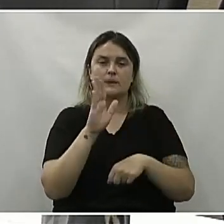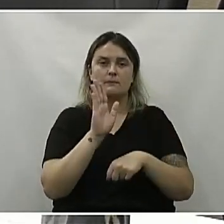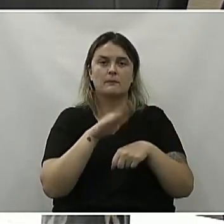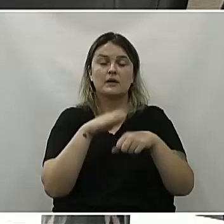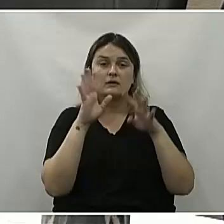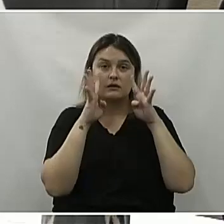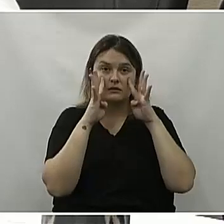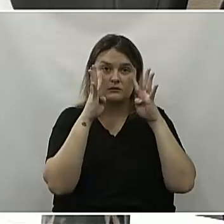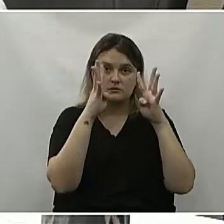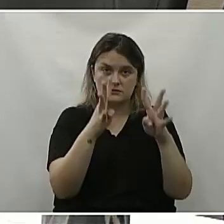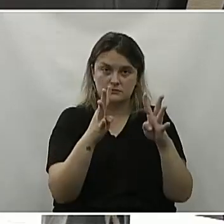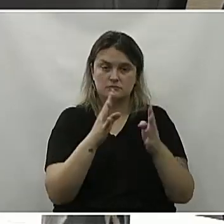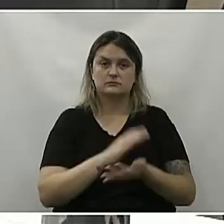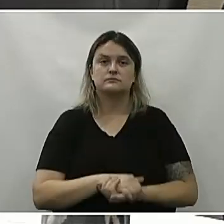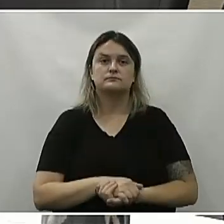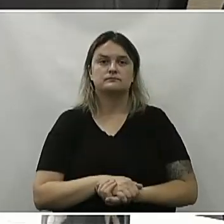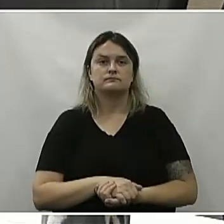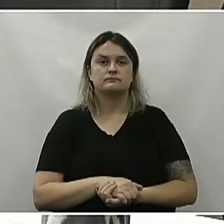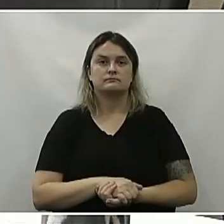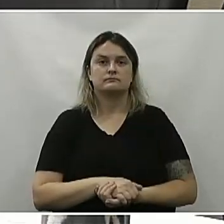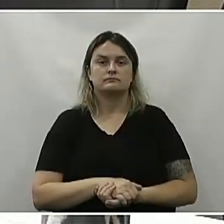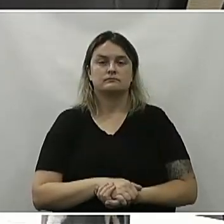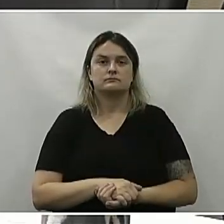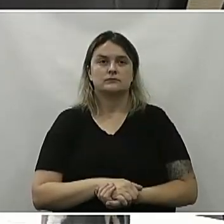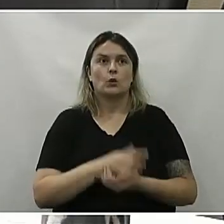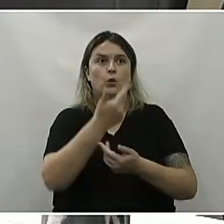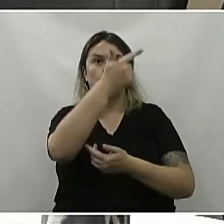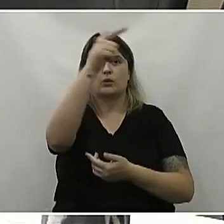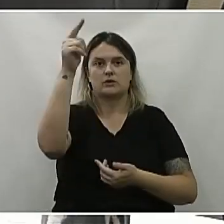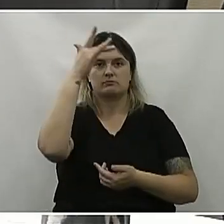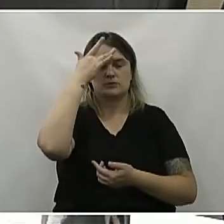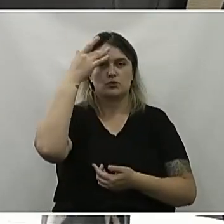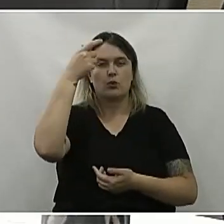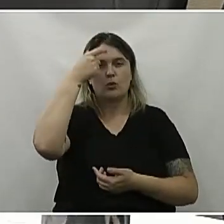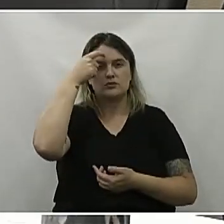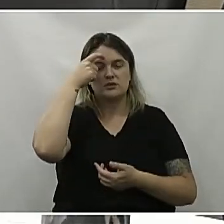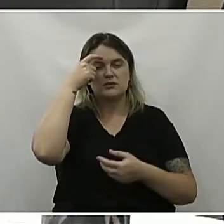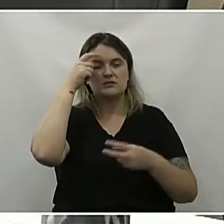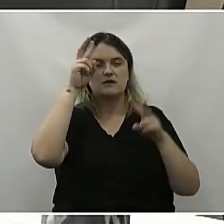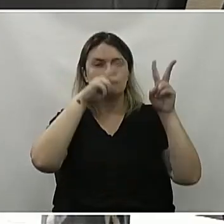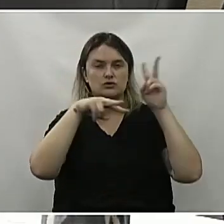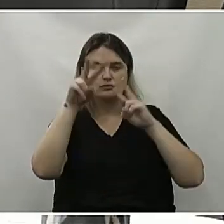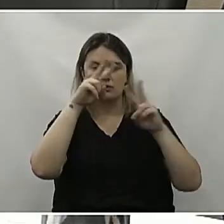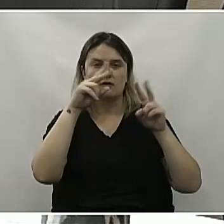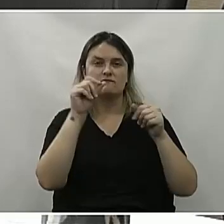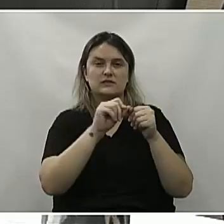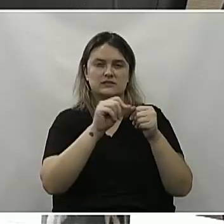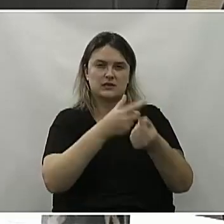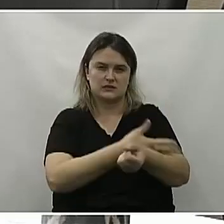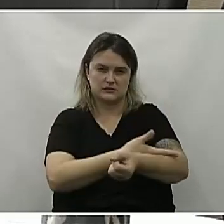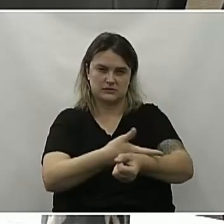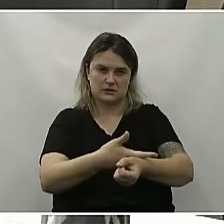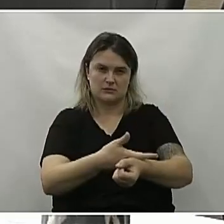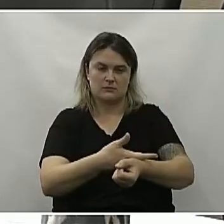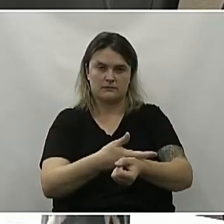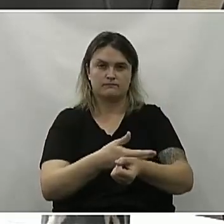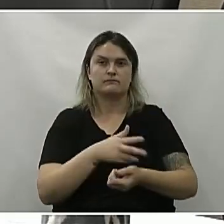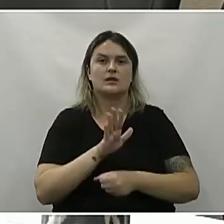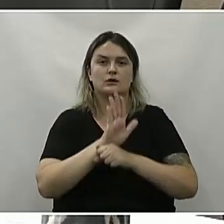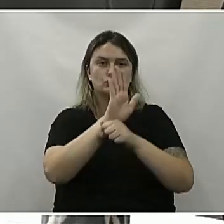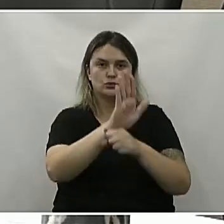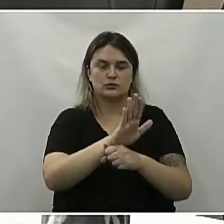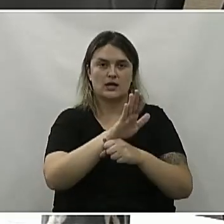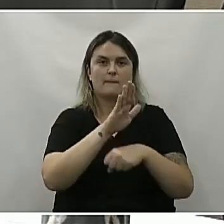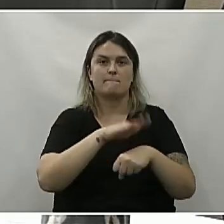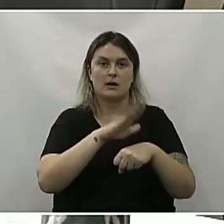mais um uma consciência melhor paraas pessoas eh que precisam do autoexame e assim contribuir cada